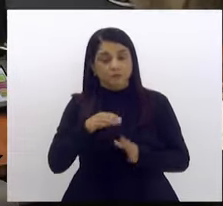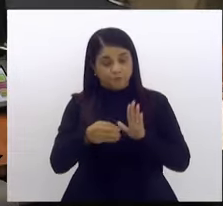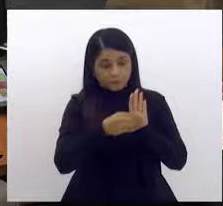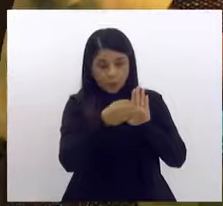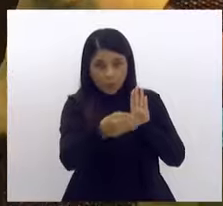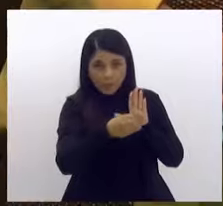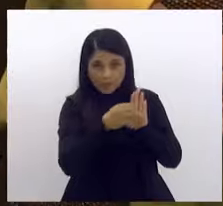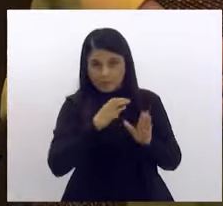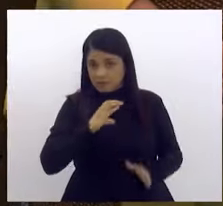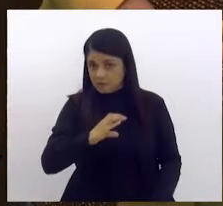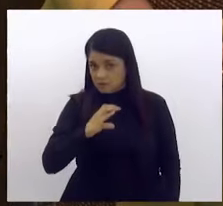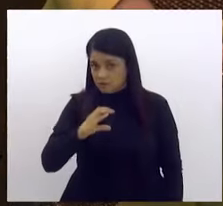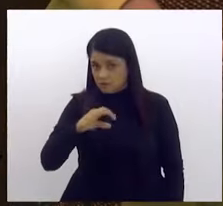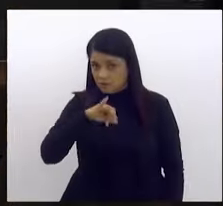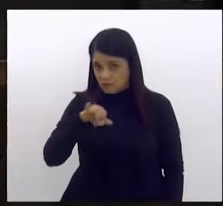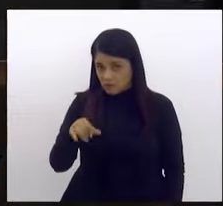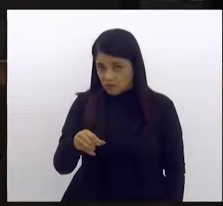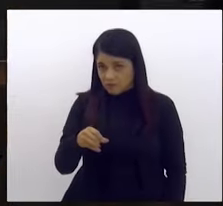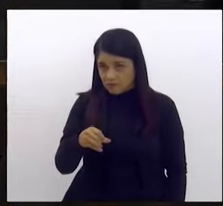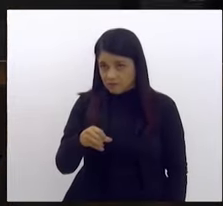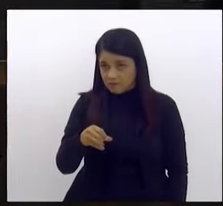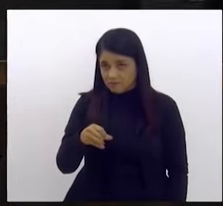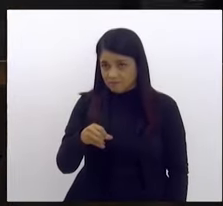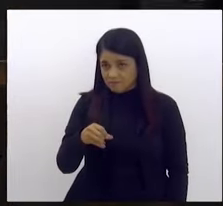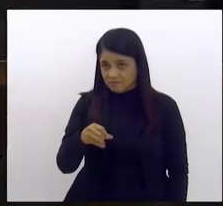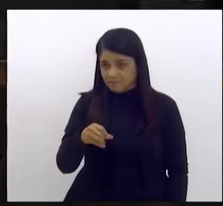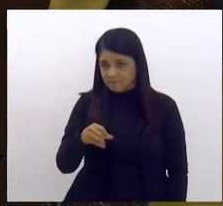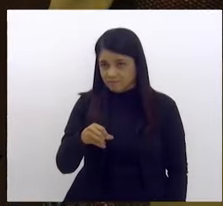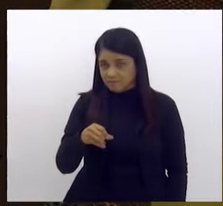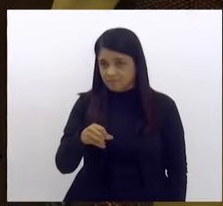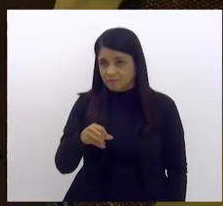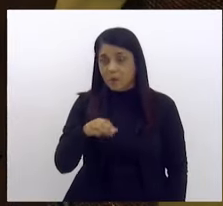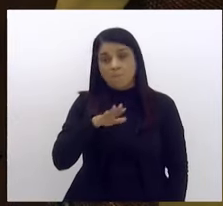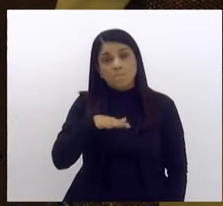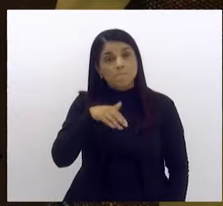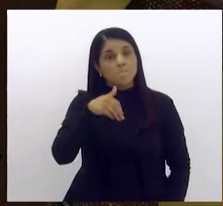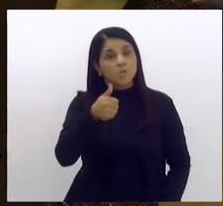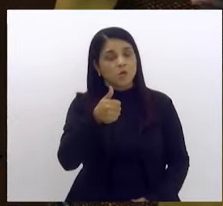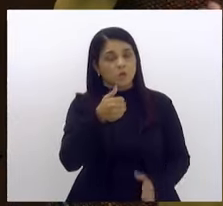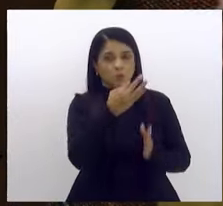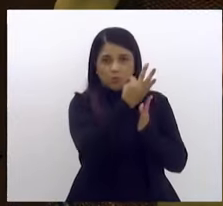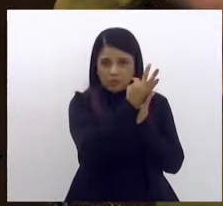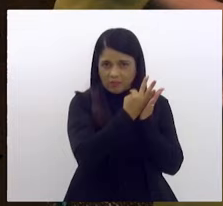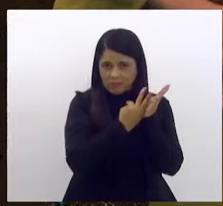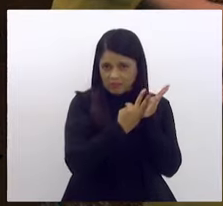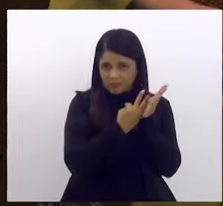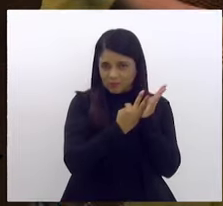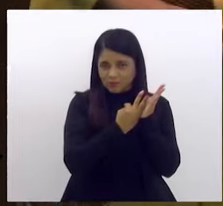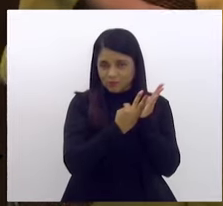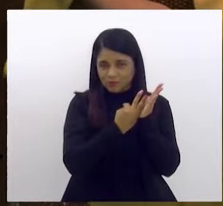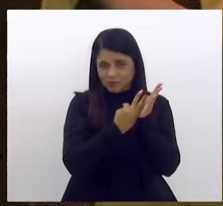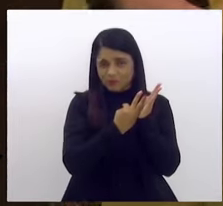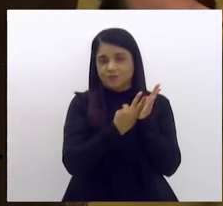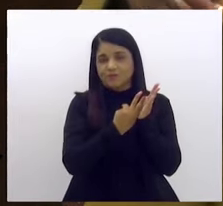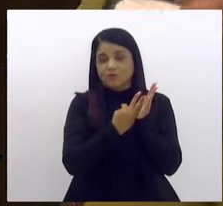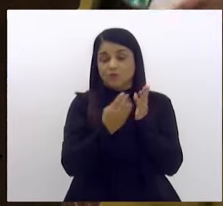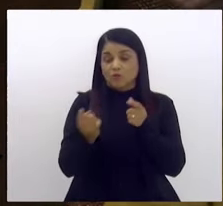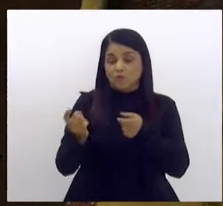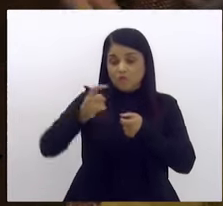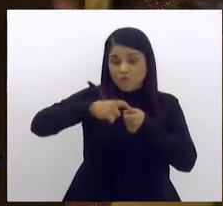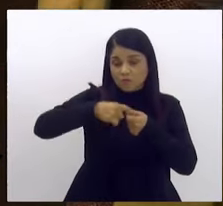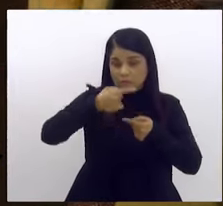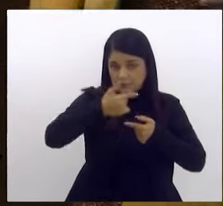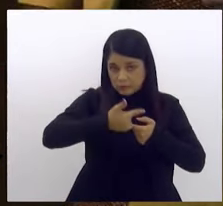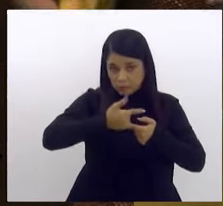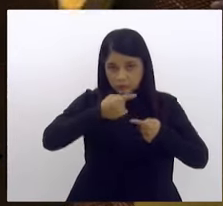da CCJ... Isso que eu ia falar, para terminar de colher... Melhorou o texto. Melhorando o texto, quando ele voltar em segunda,